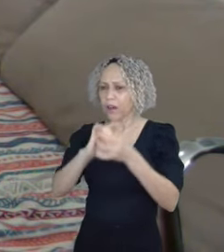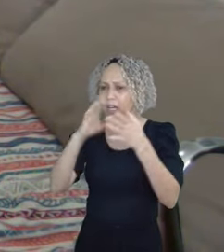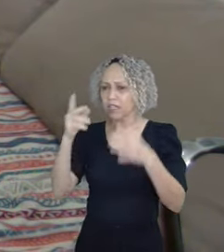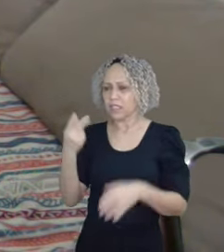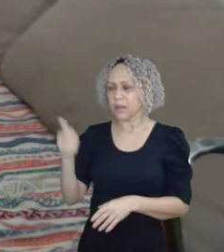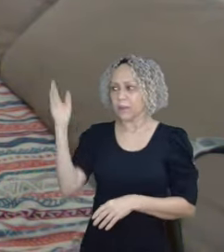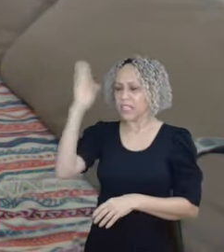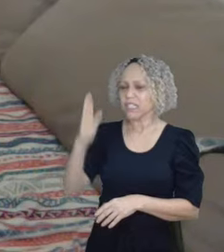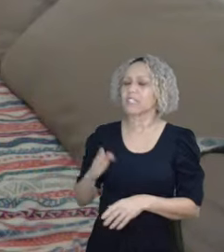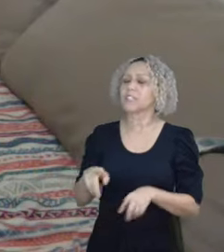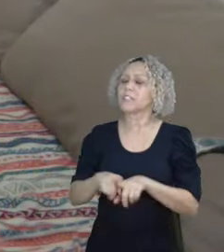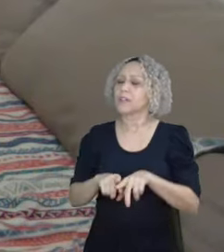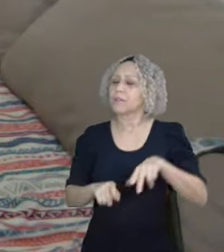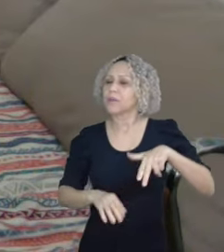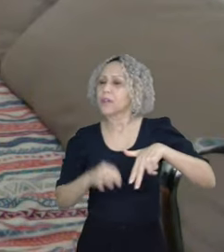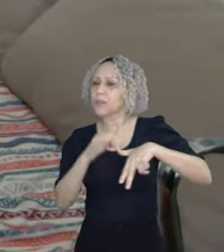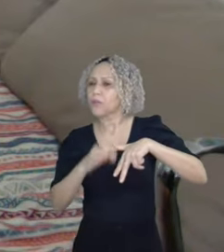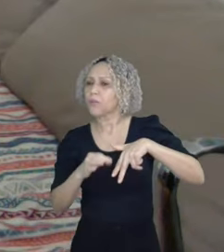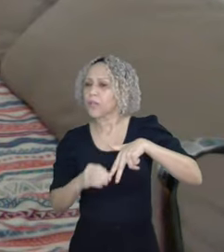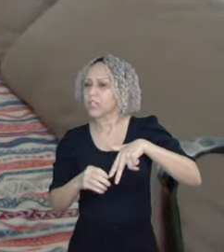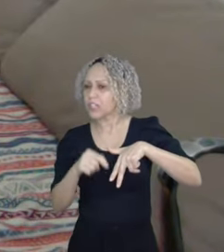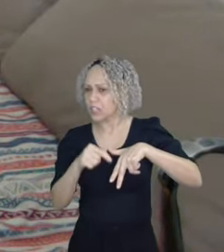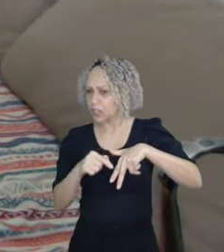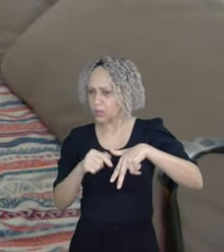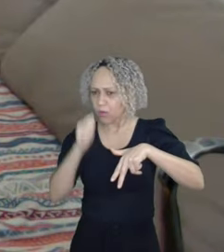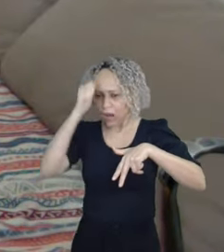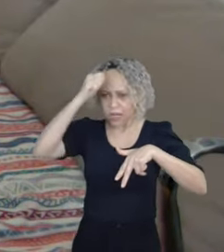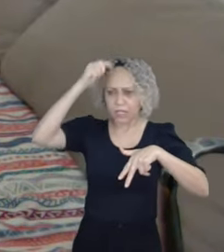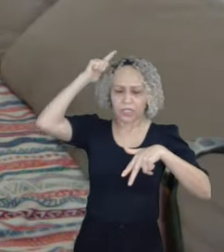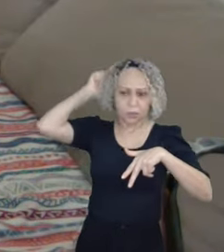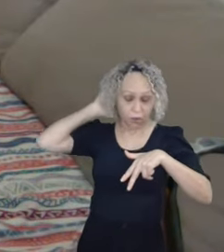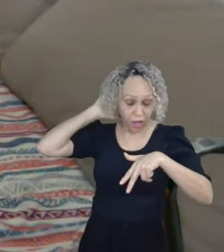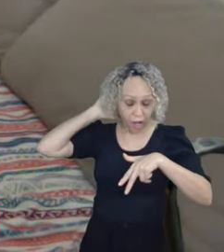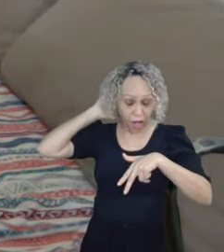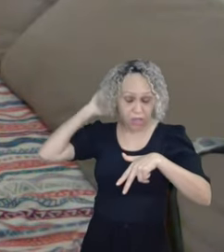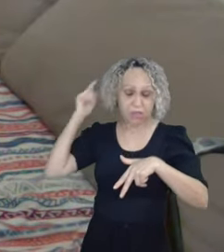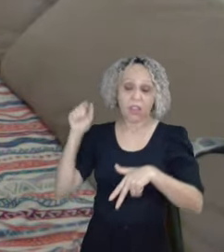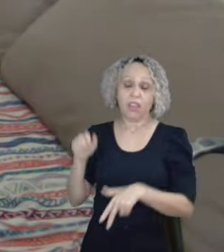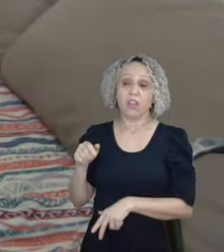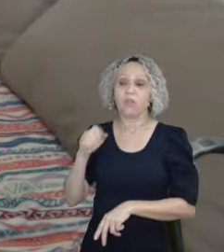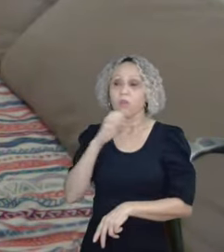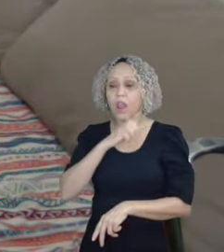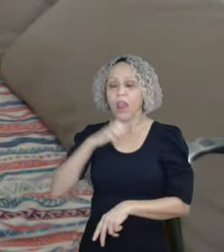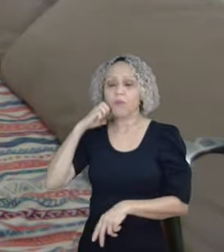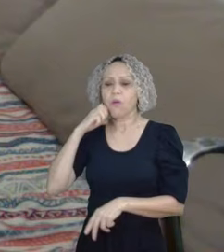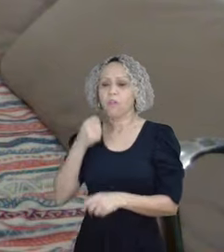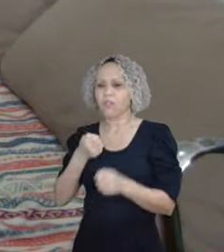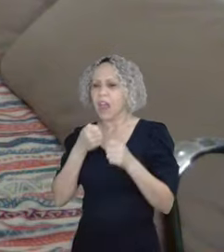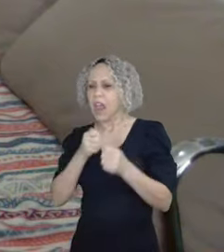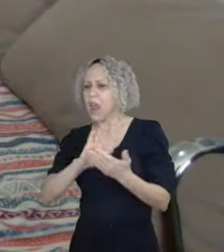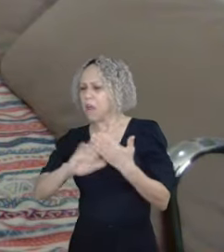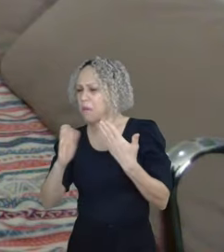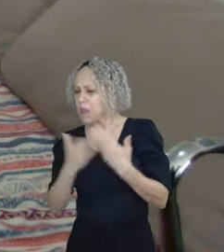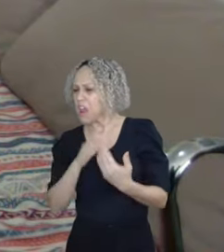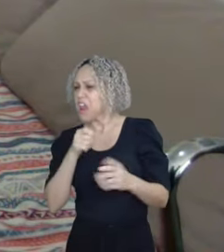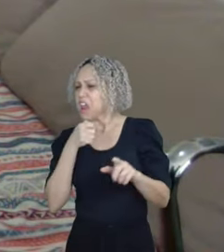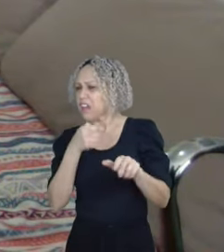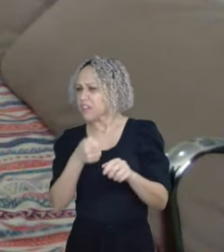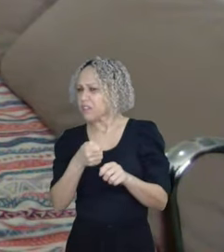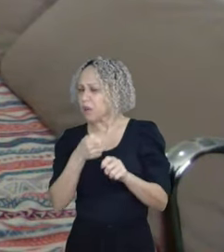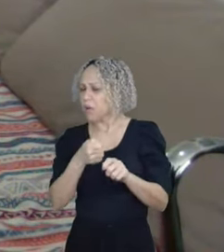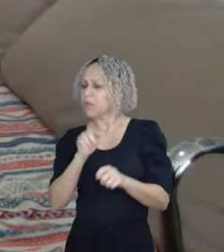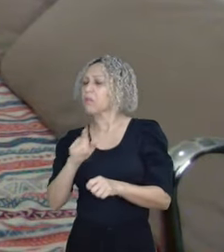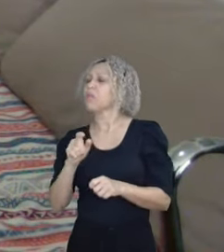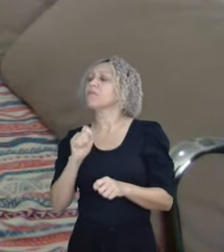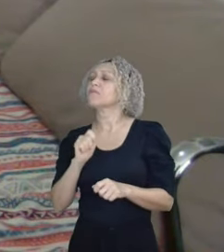Alexandre de Moraes, fez ameaças de descumprimento de decisões judiciais, como bloqueio de perfis, que foi